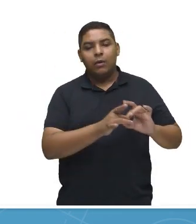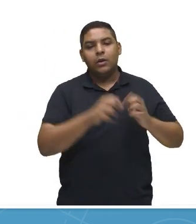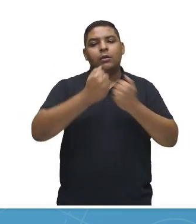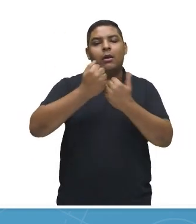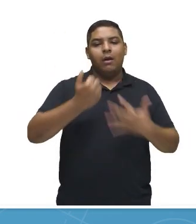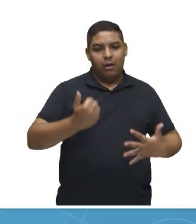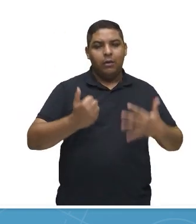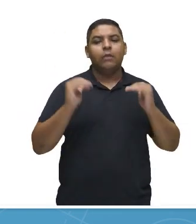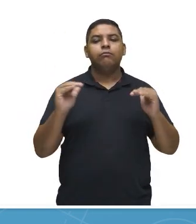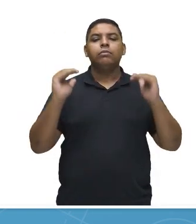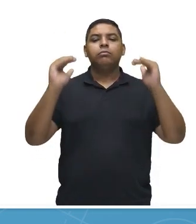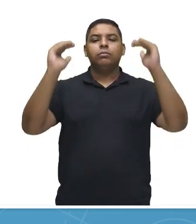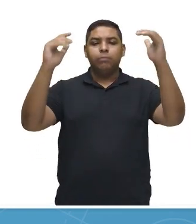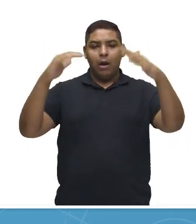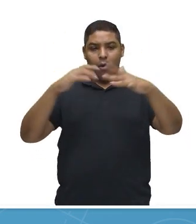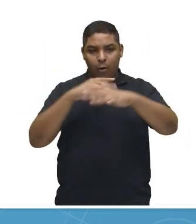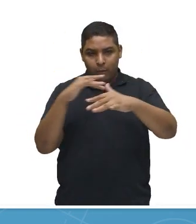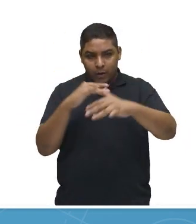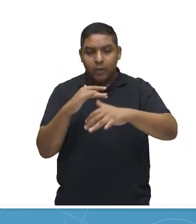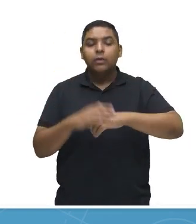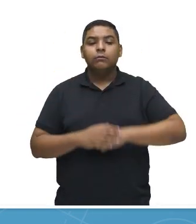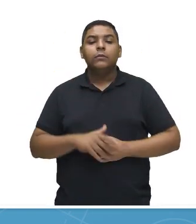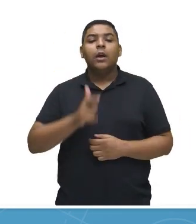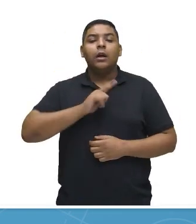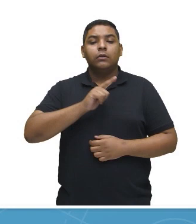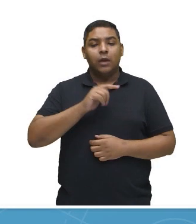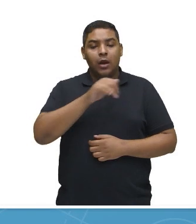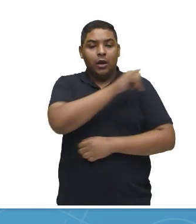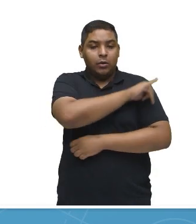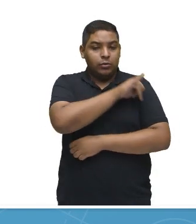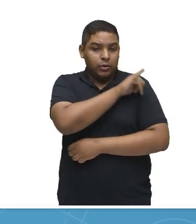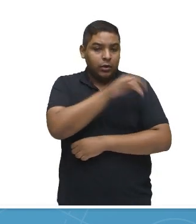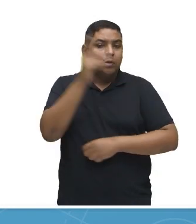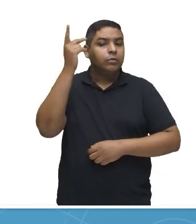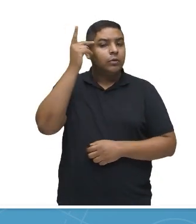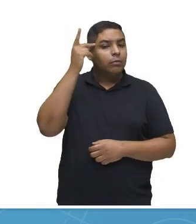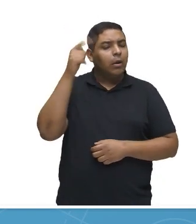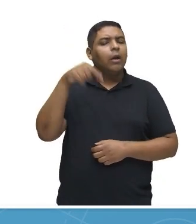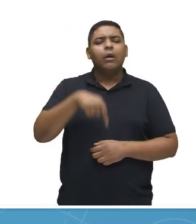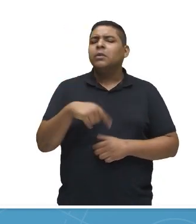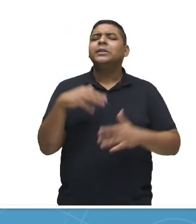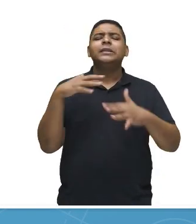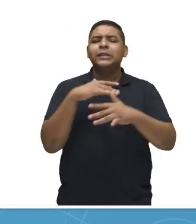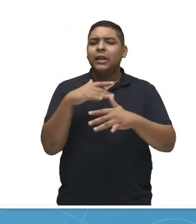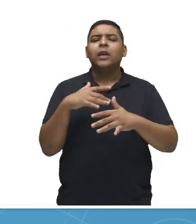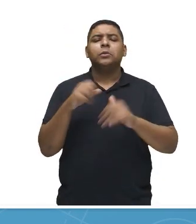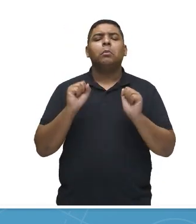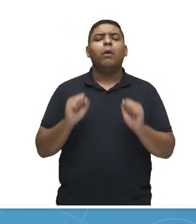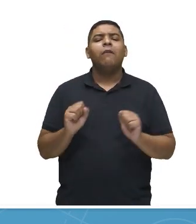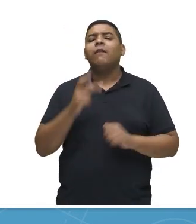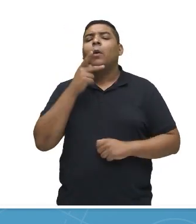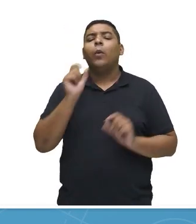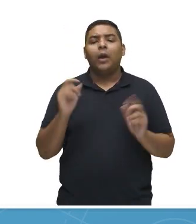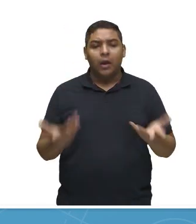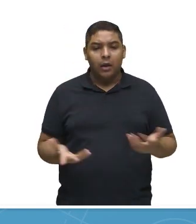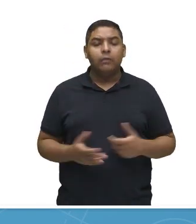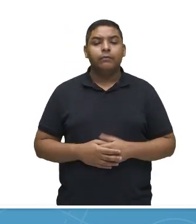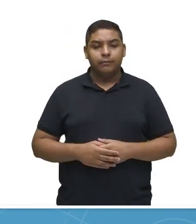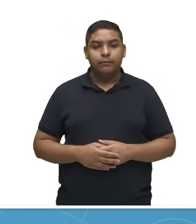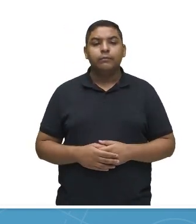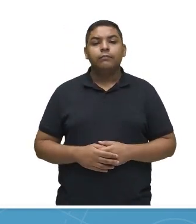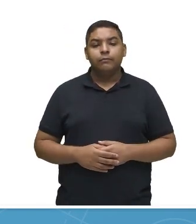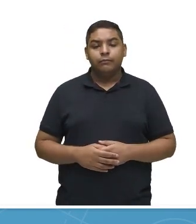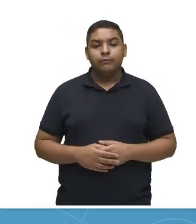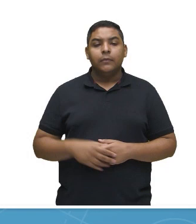internacional, apresenta duas cidades globais, Rio de Janeiro e São Paulo. Sobre essas cidades, podemos afirmar que, número 1,